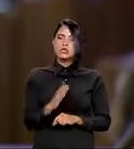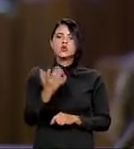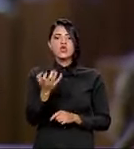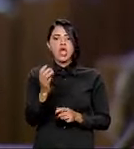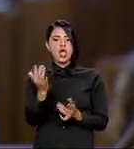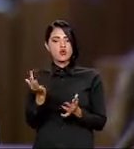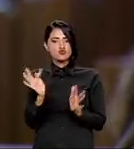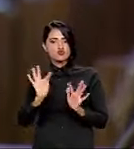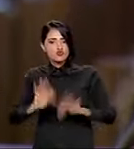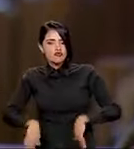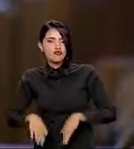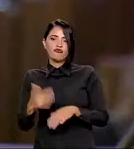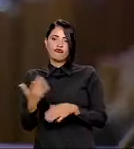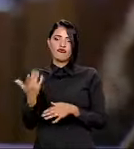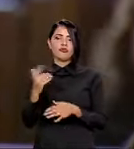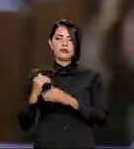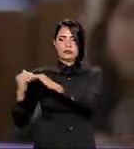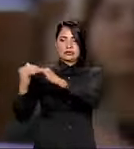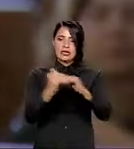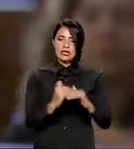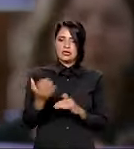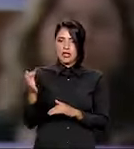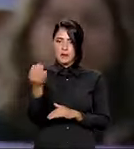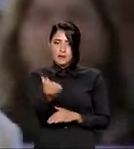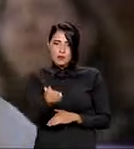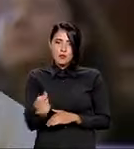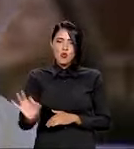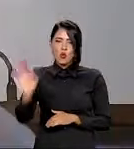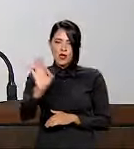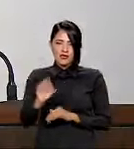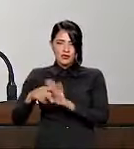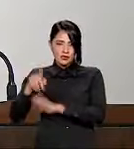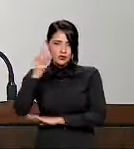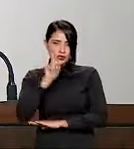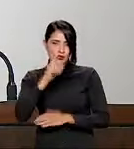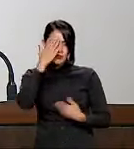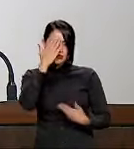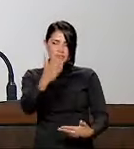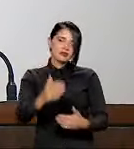da hegemonia da moeda dos Estados Unidos. Obrigada, presidente.